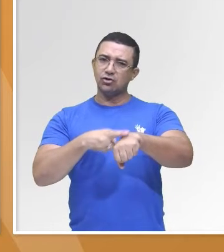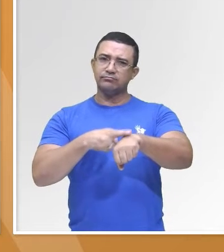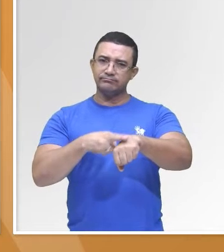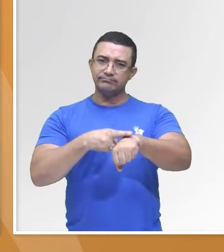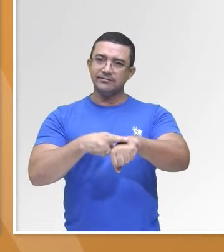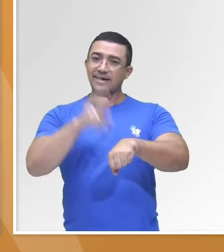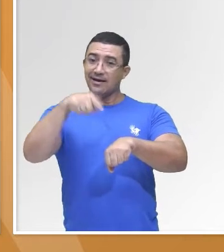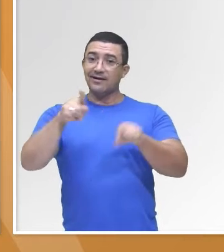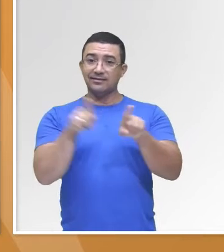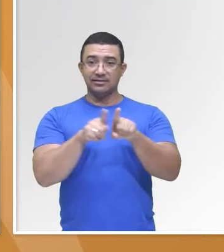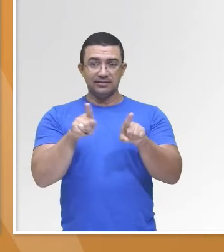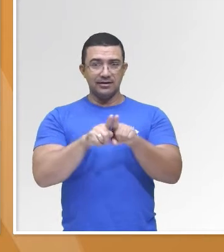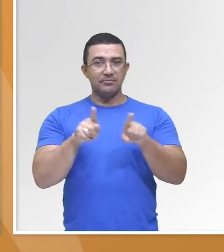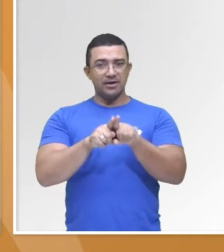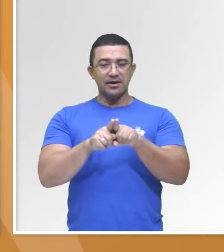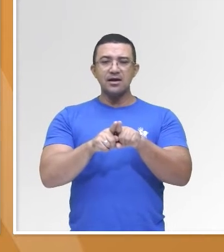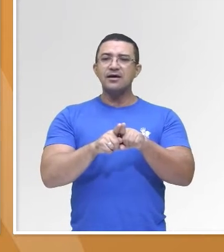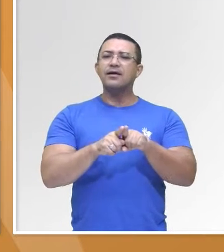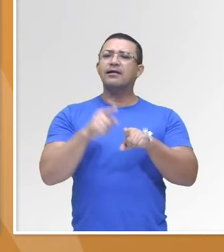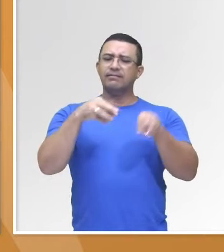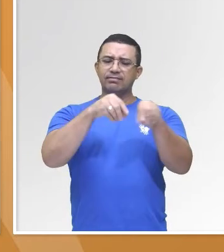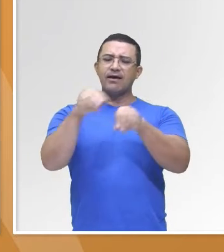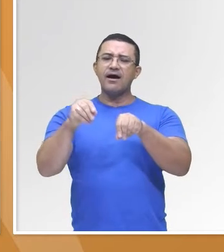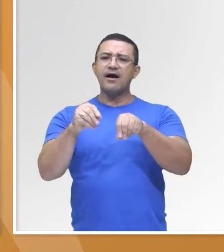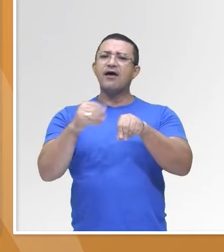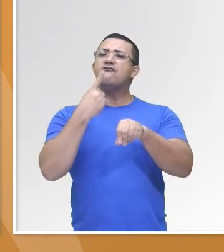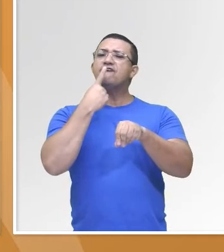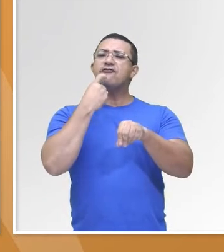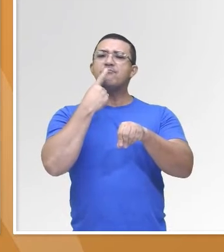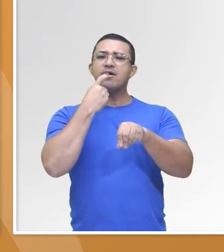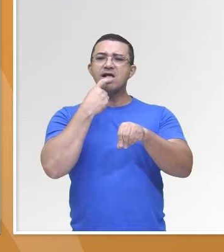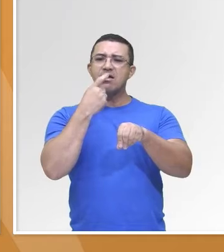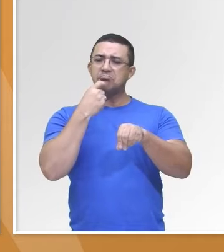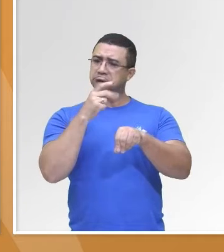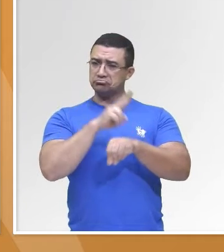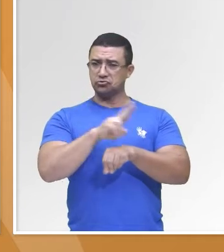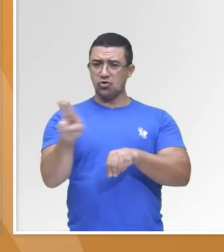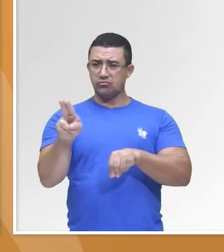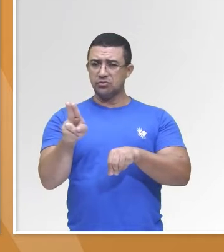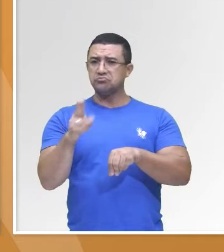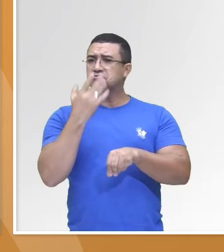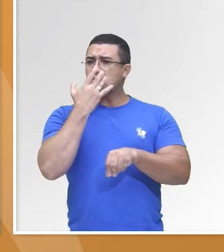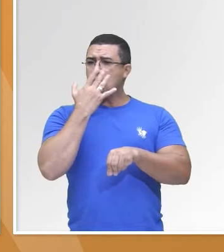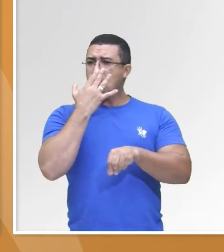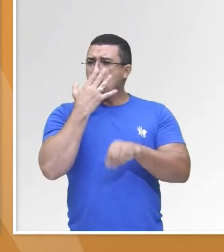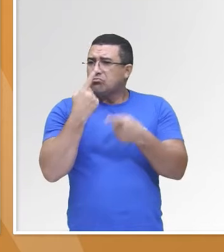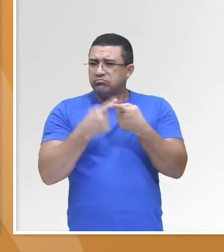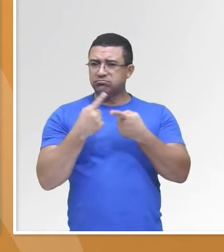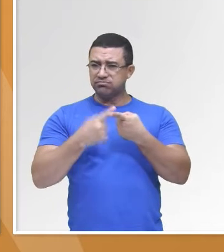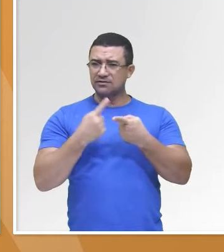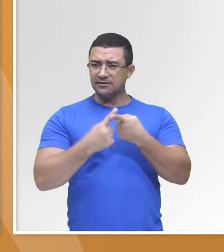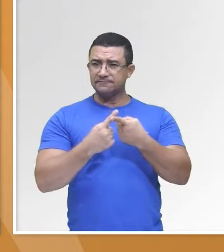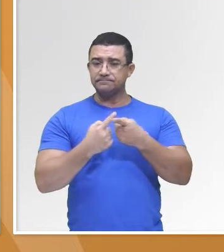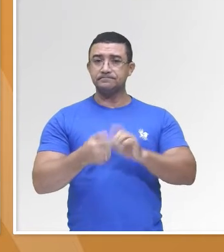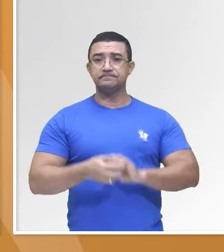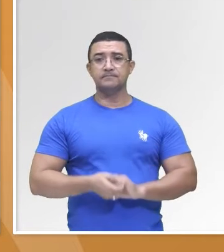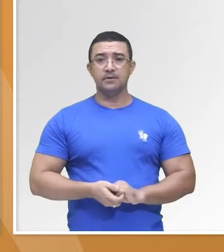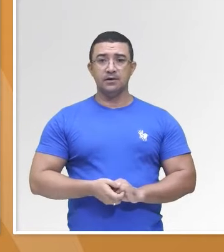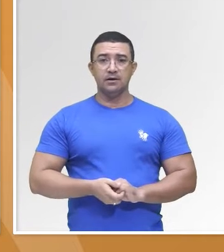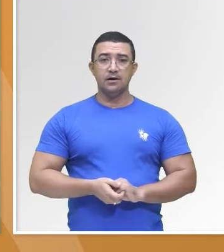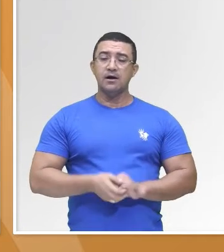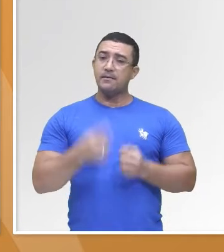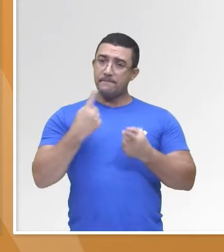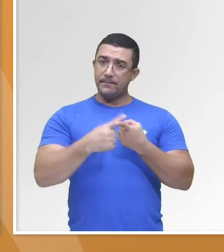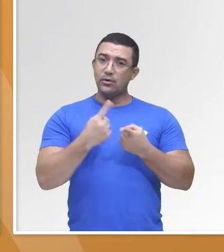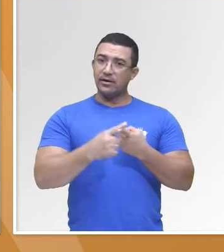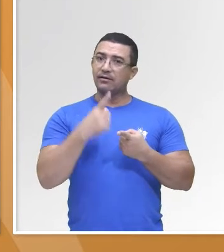é chamada de terra vermelha, tá? Porque essa coloração, né, mais escura, por conta da